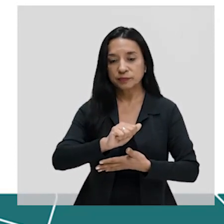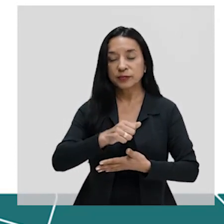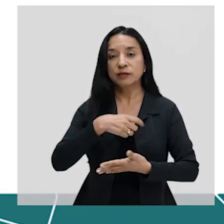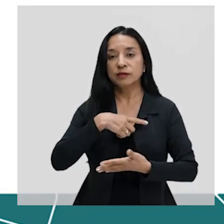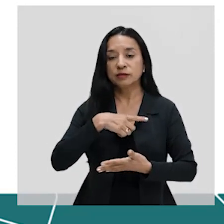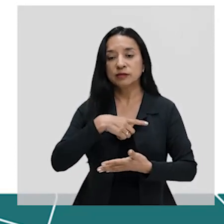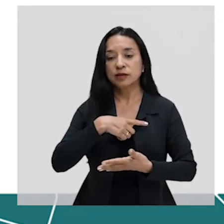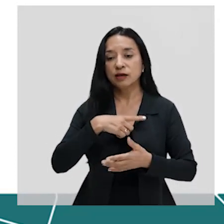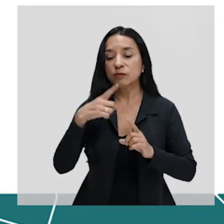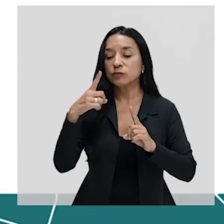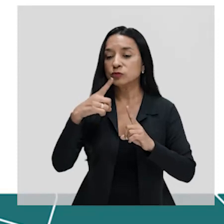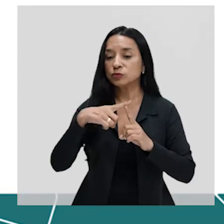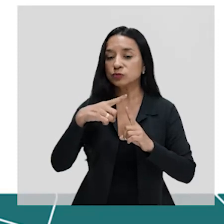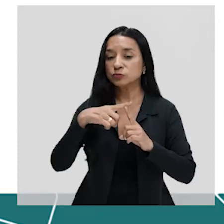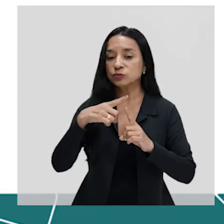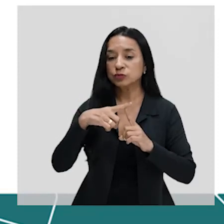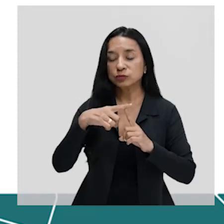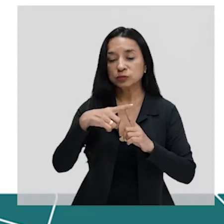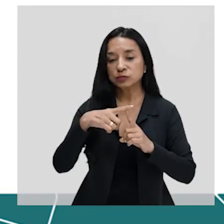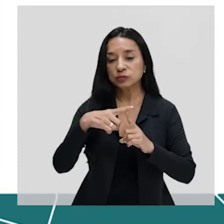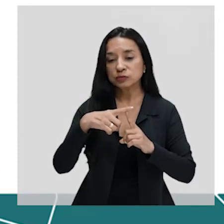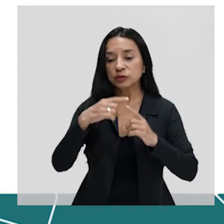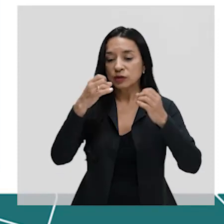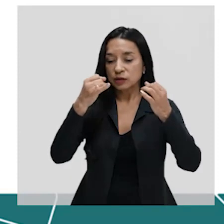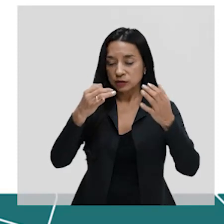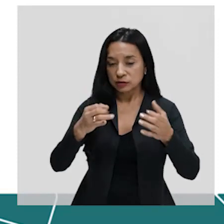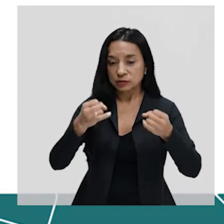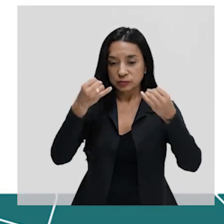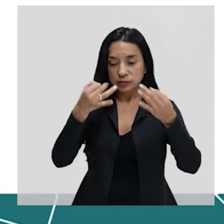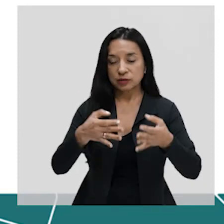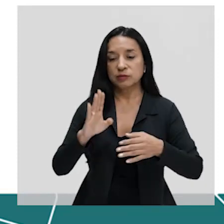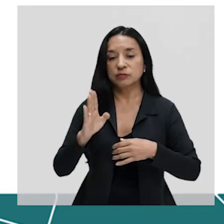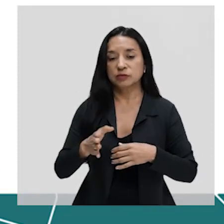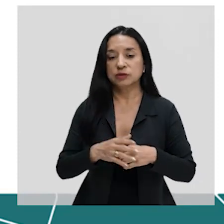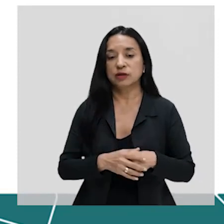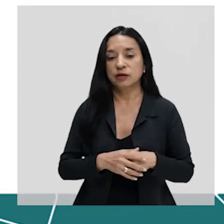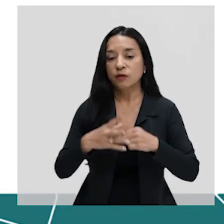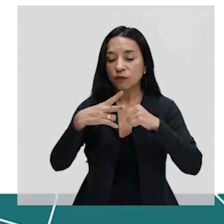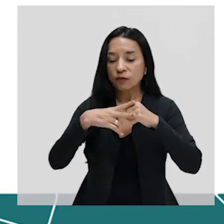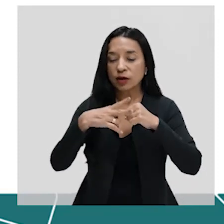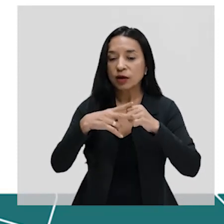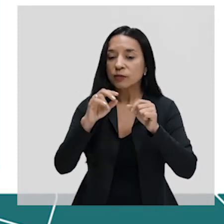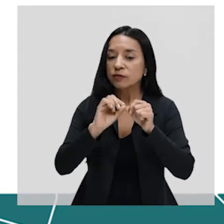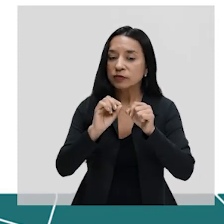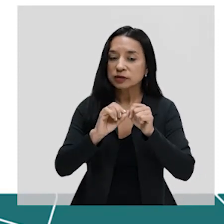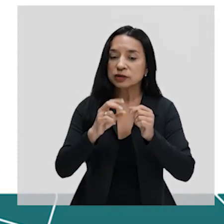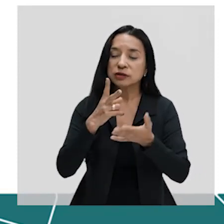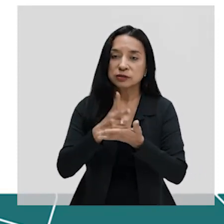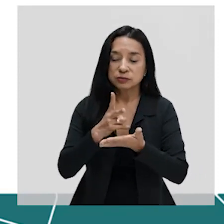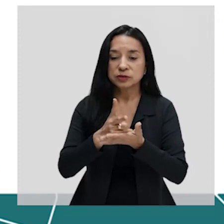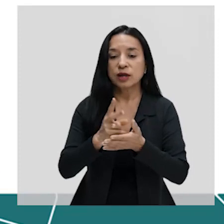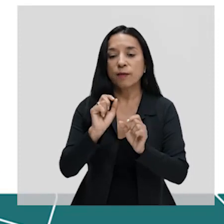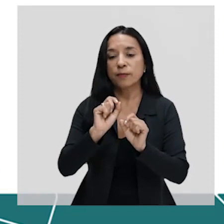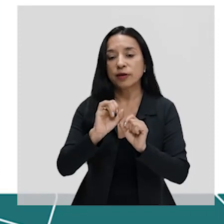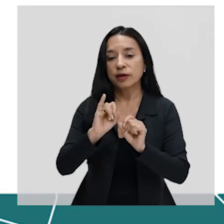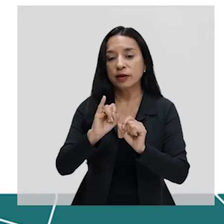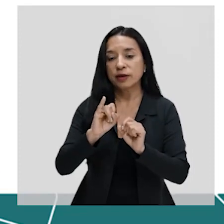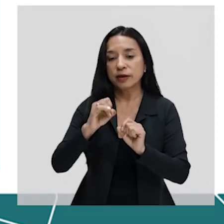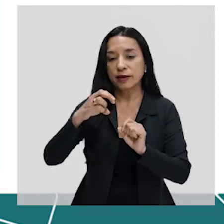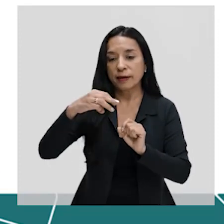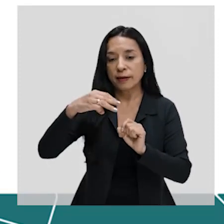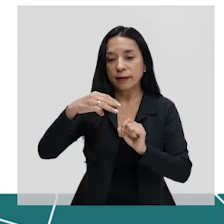nós temos um típico caso que nós já explicamos. O verbo fazer, sempre que for